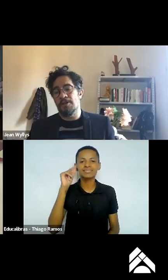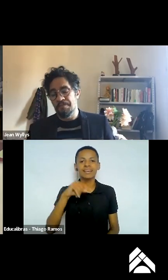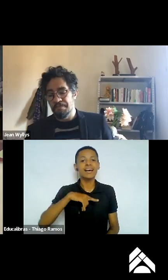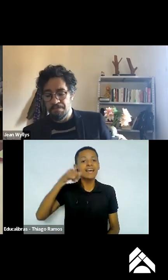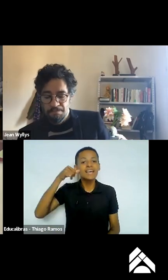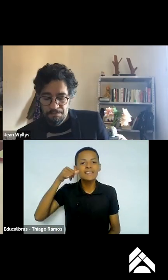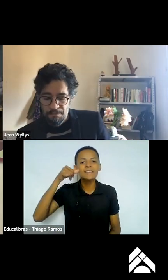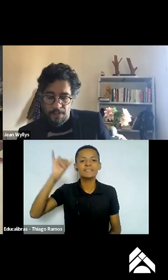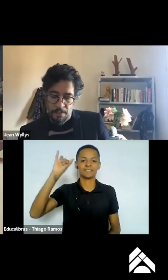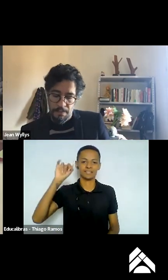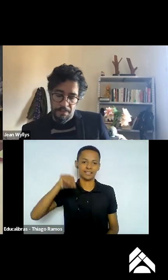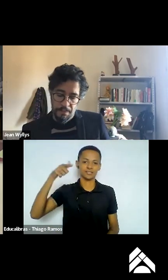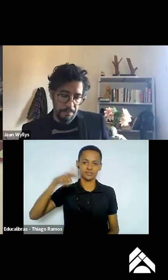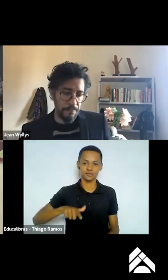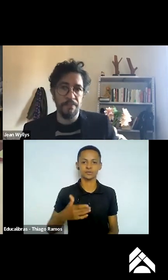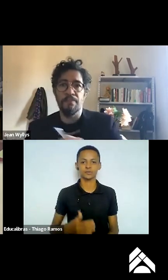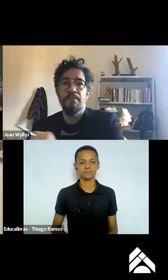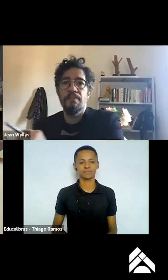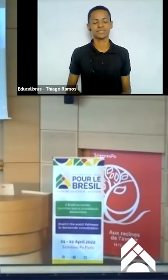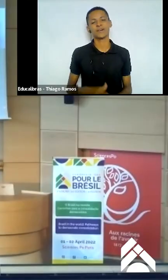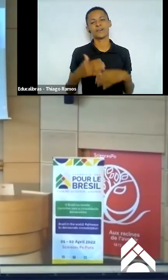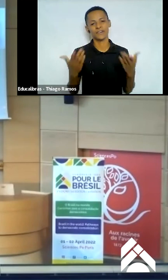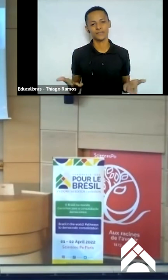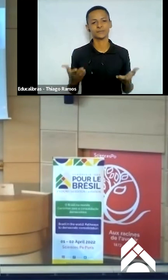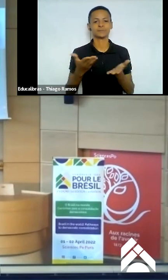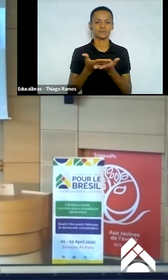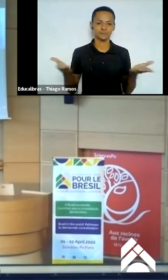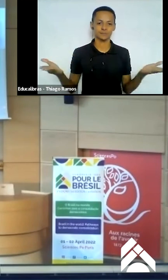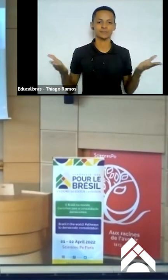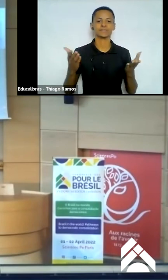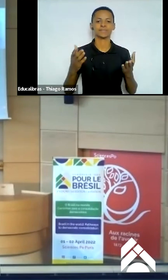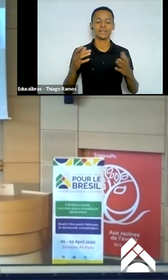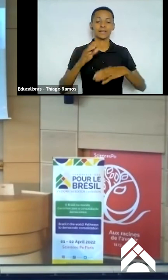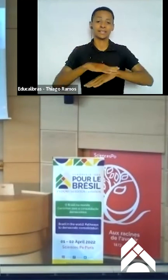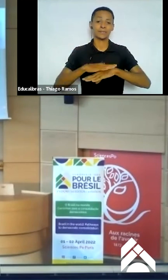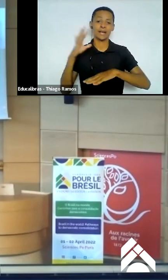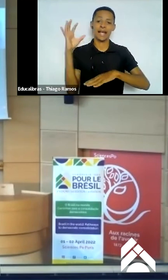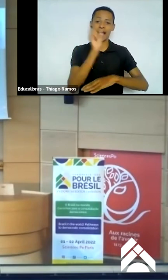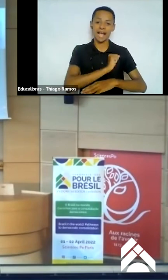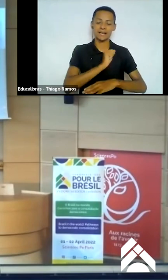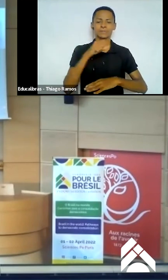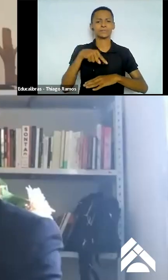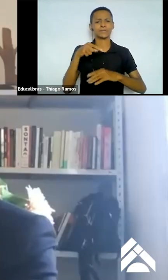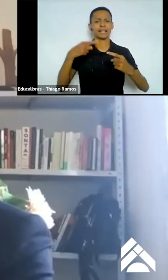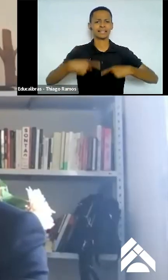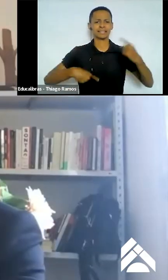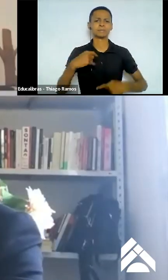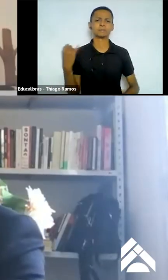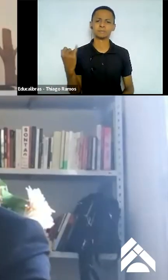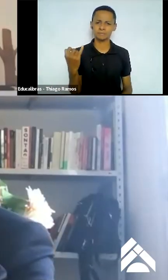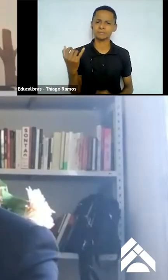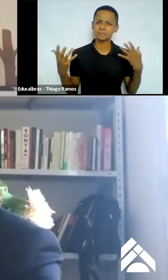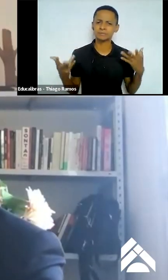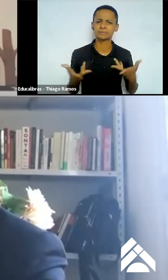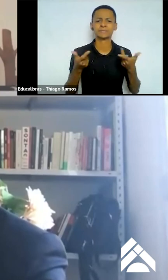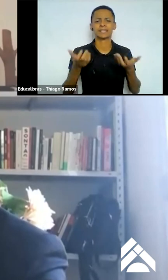vez. Olha, muito obrigado. O tempo passou muito rápido, o debate foi muito rico. Então,